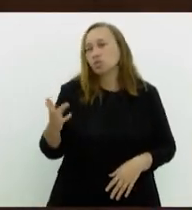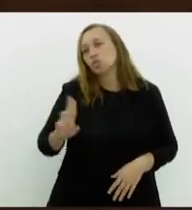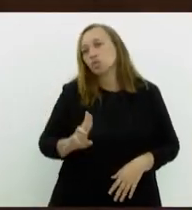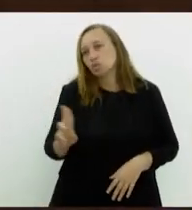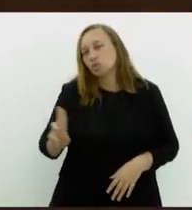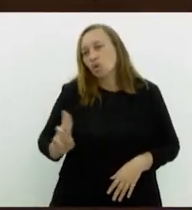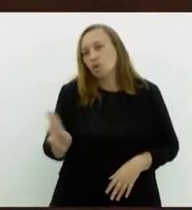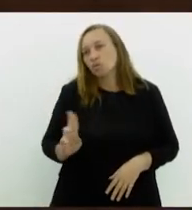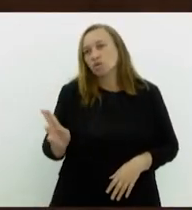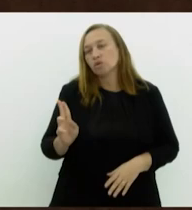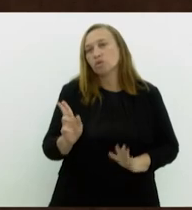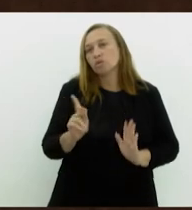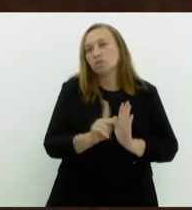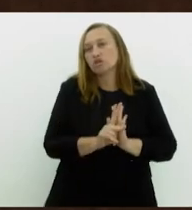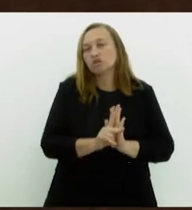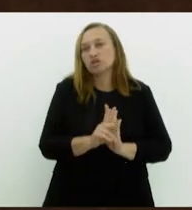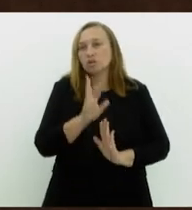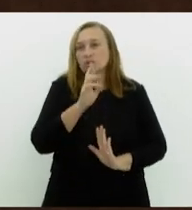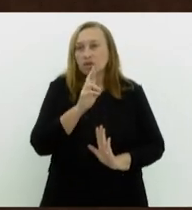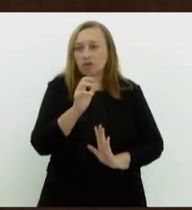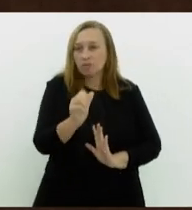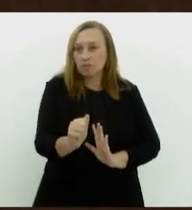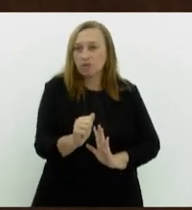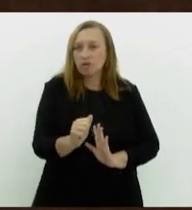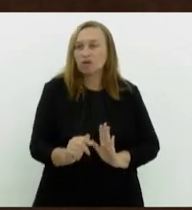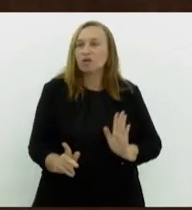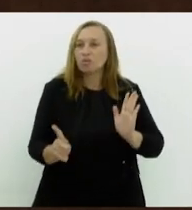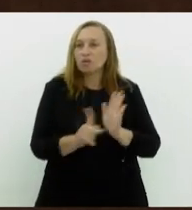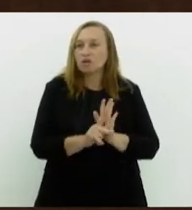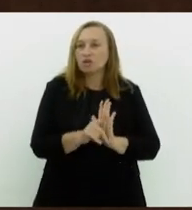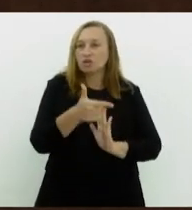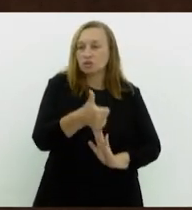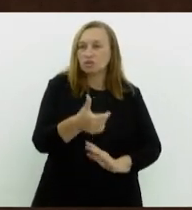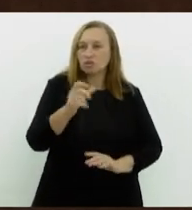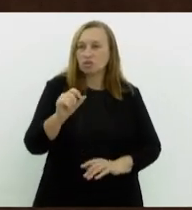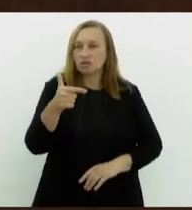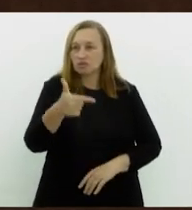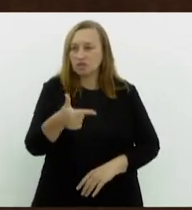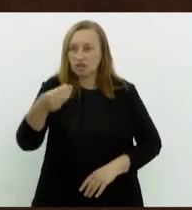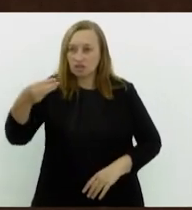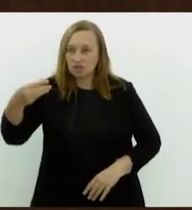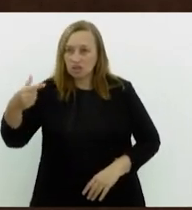do deputado Rodrigo Amorim, que é um projeto de 2022, se eu não me engano, é o